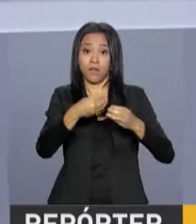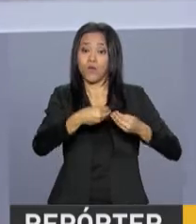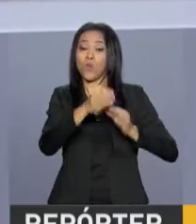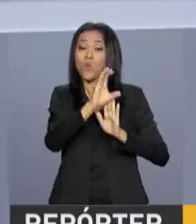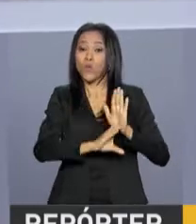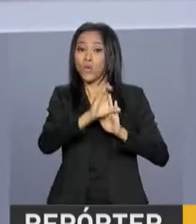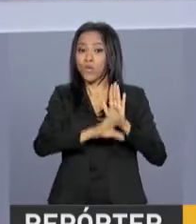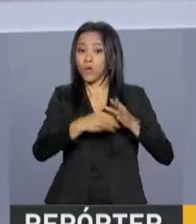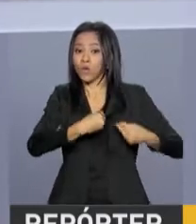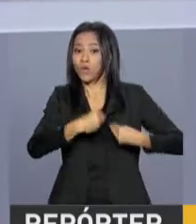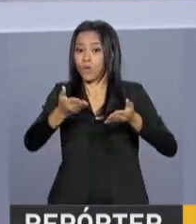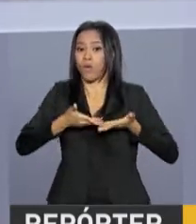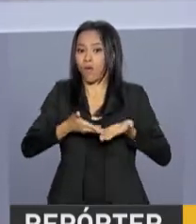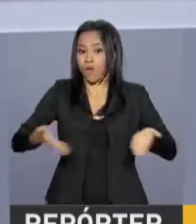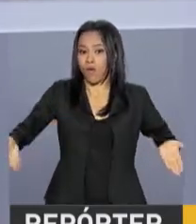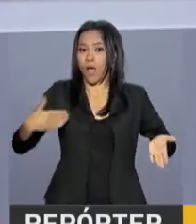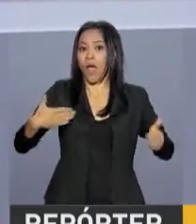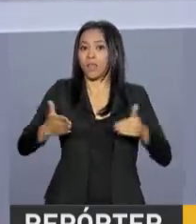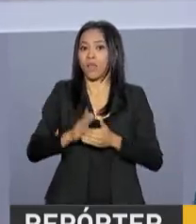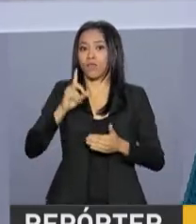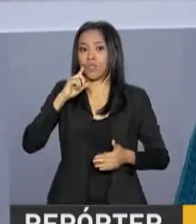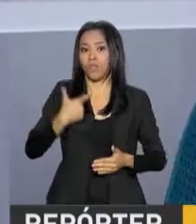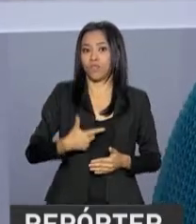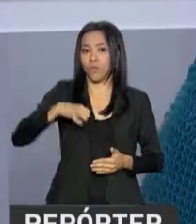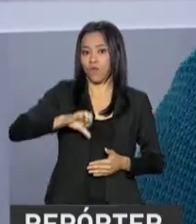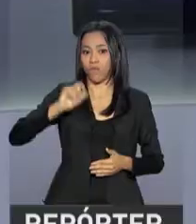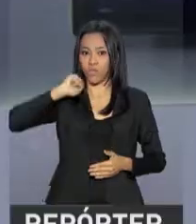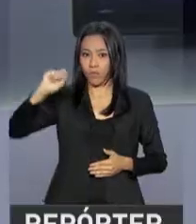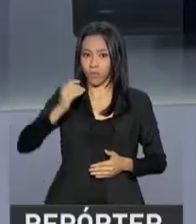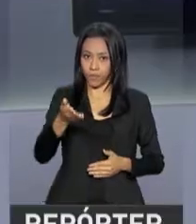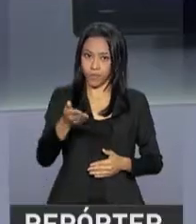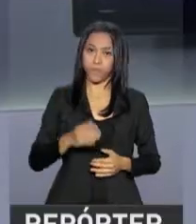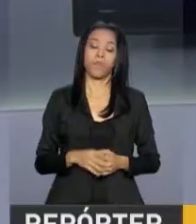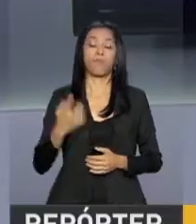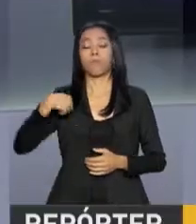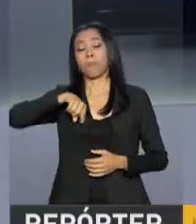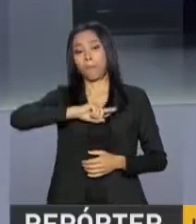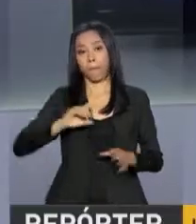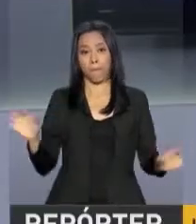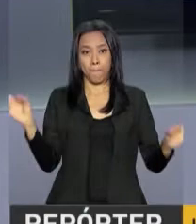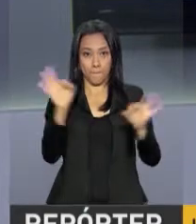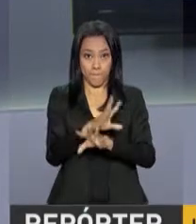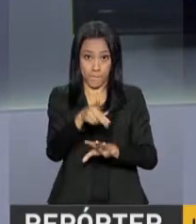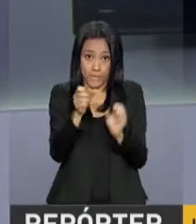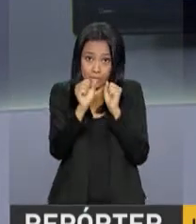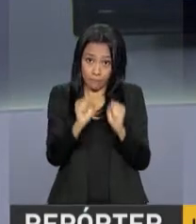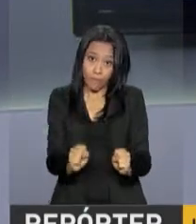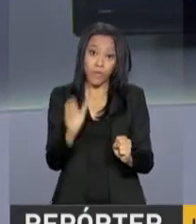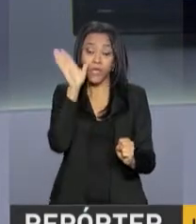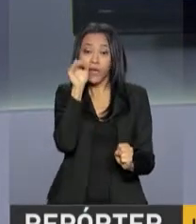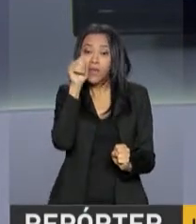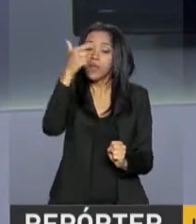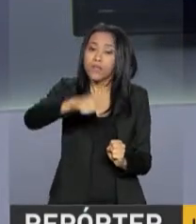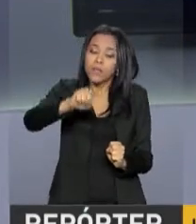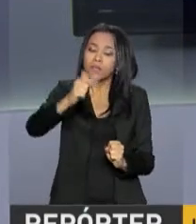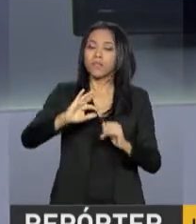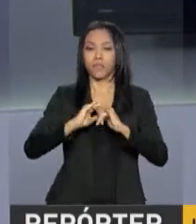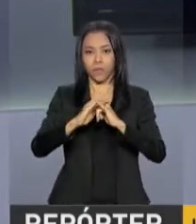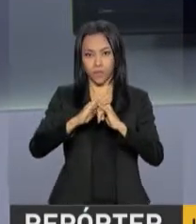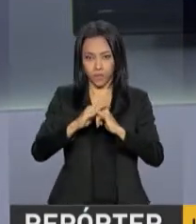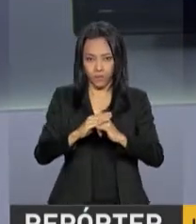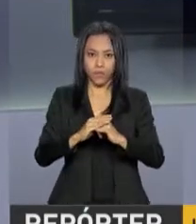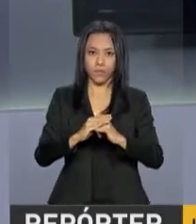na tela até o dia 29 de abril e nós ficamos por aqui você pode rever as reportagens no